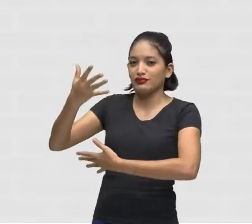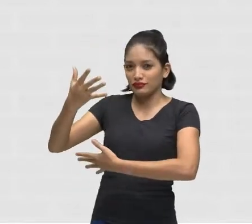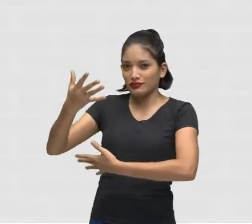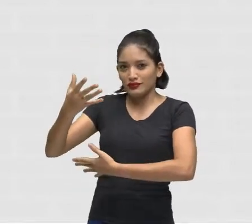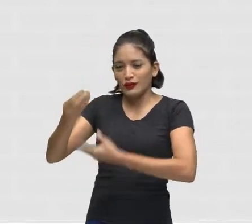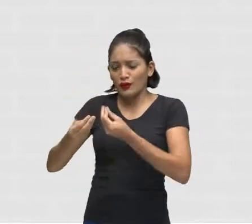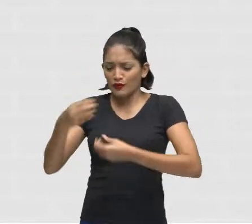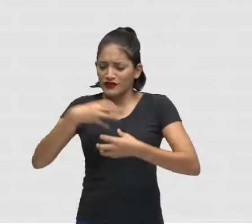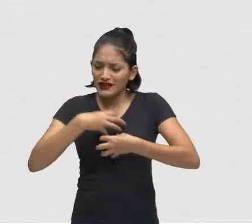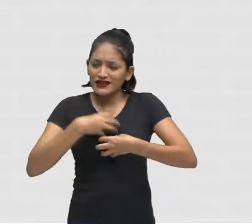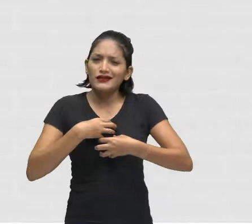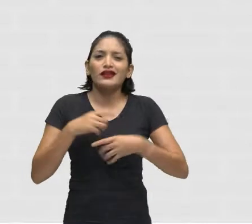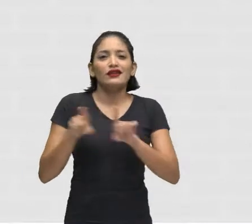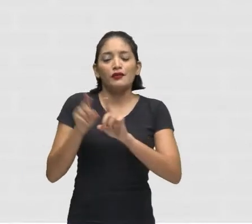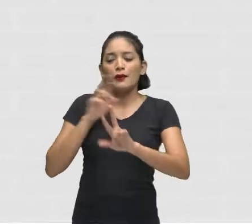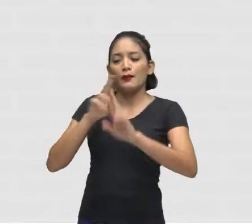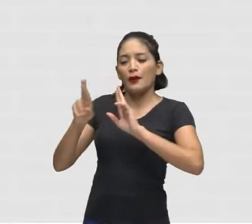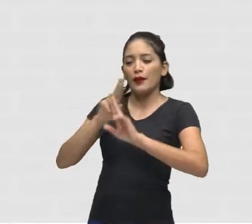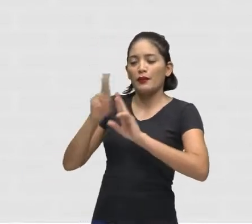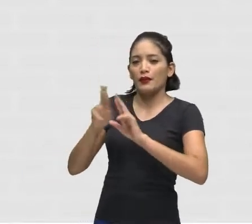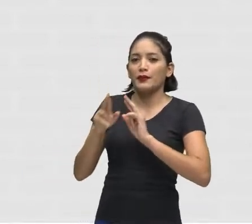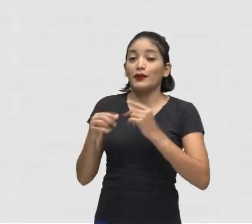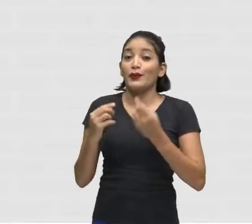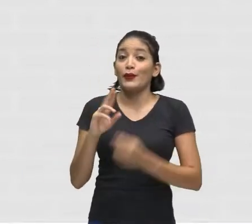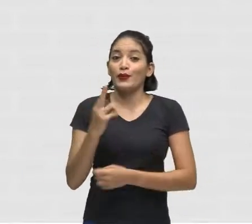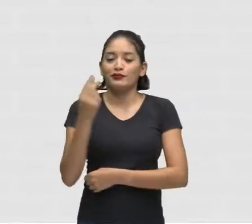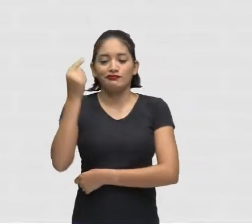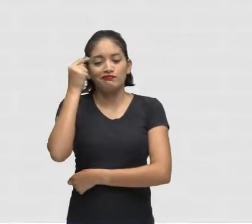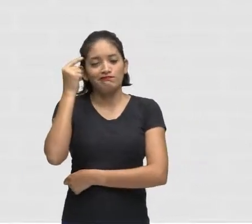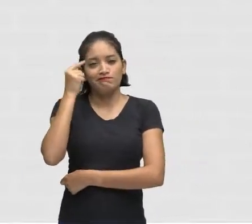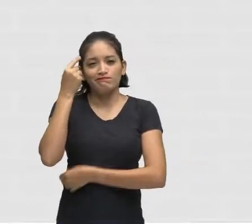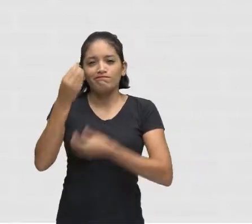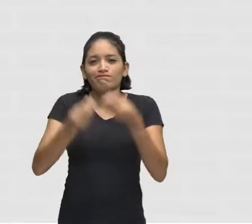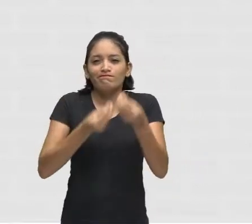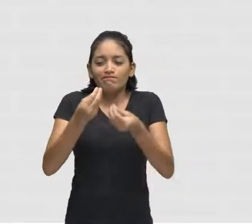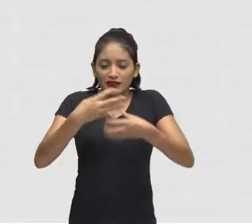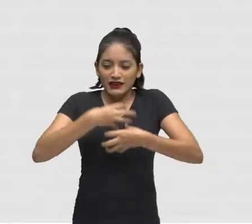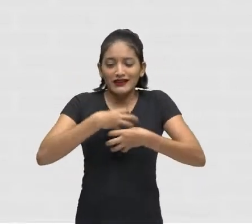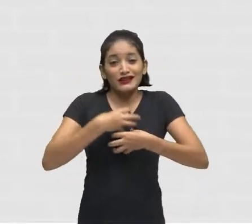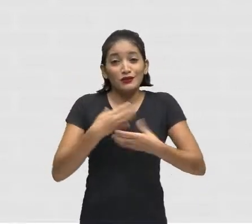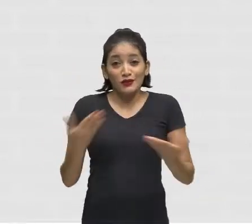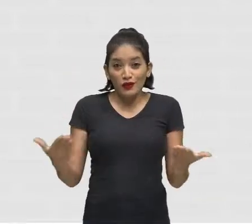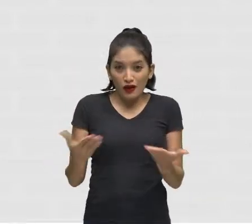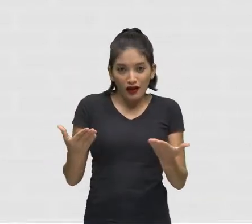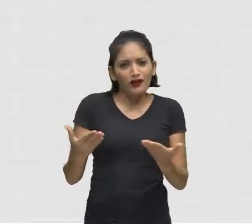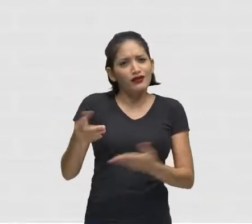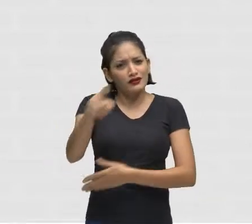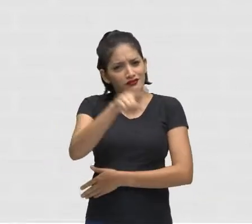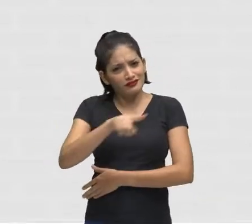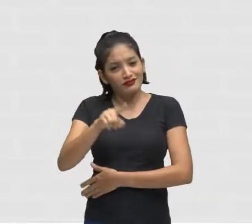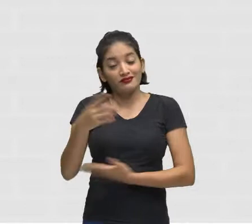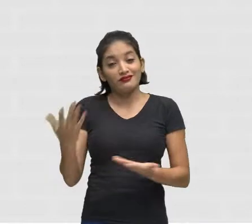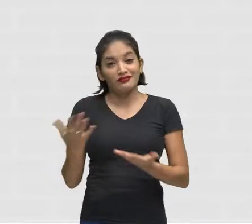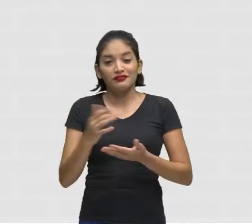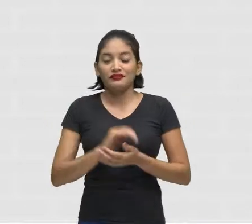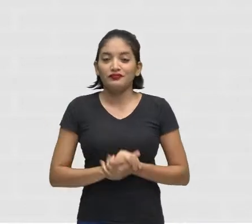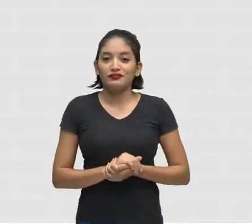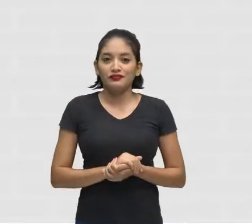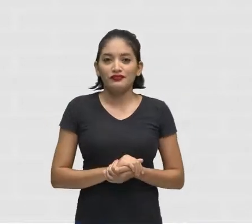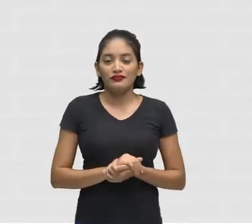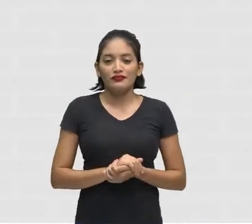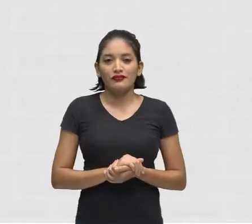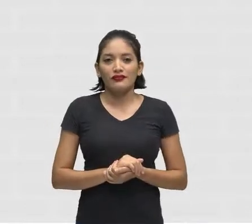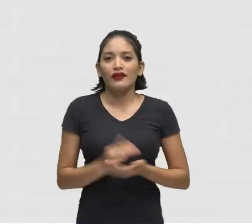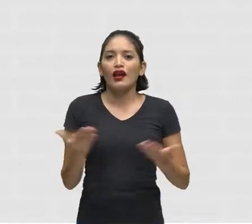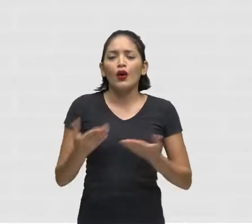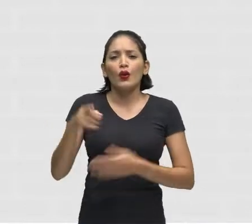chat, respondam, pensem. Como é o sentimento que vocês estão se sentindo hoje? Hoje vocês